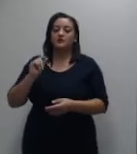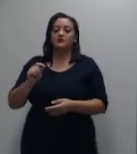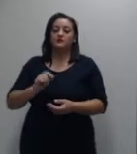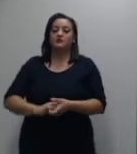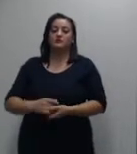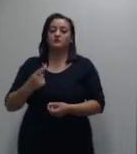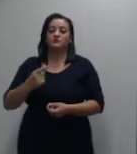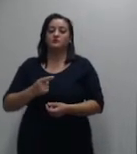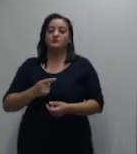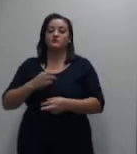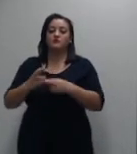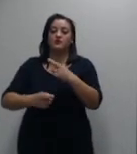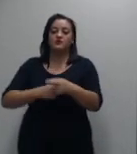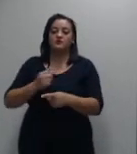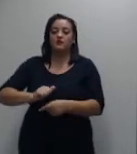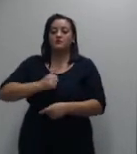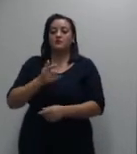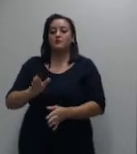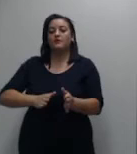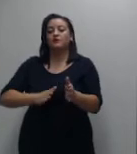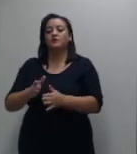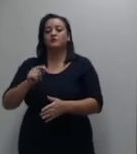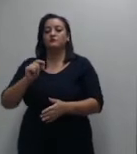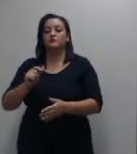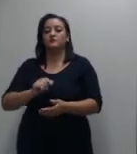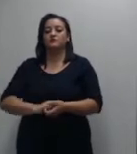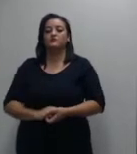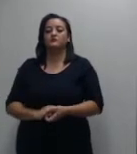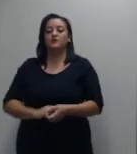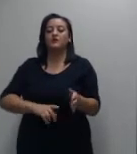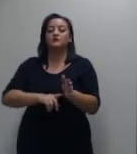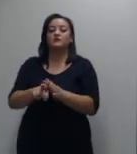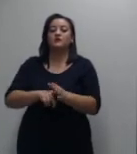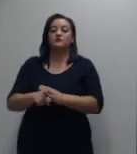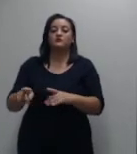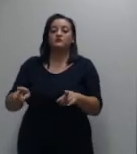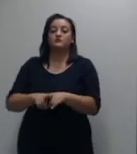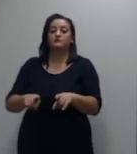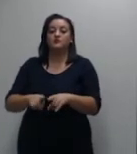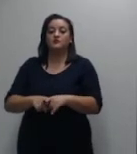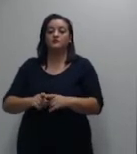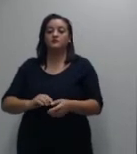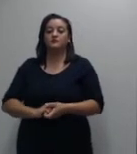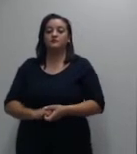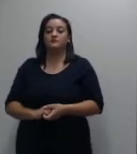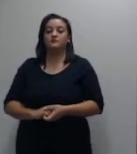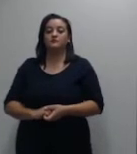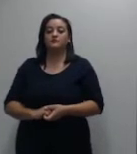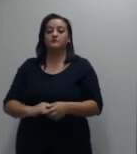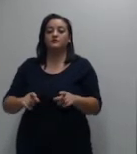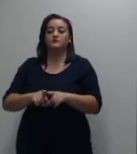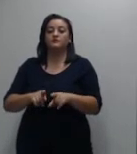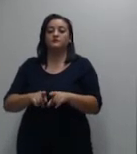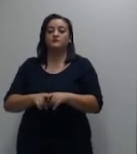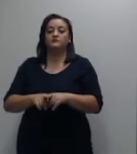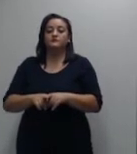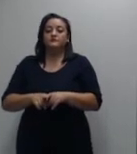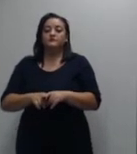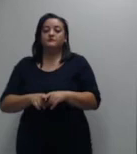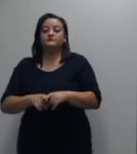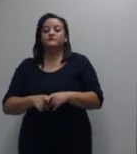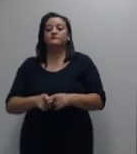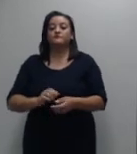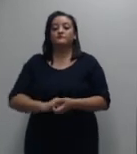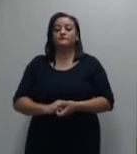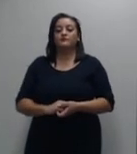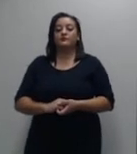relacionamento no primeiro momento de consultoria e nos seguir no seguinte no momento seguinte anos